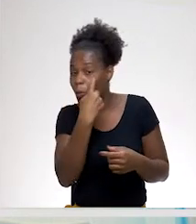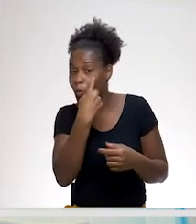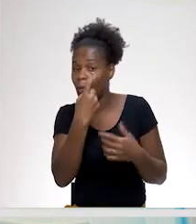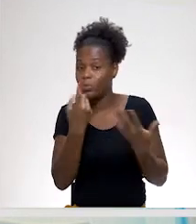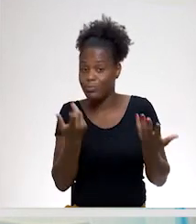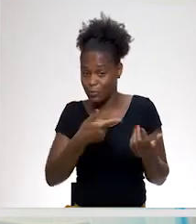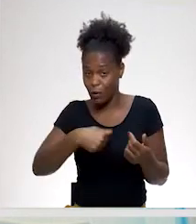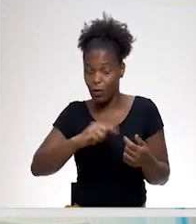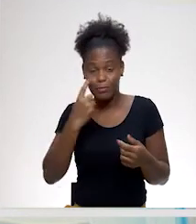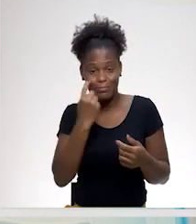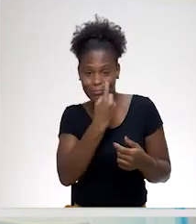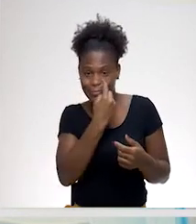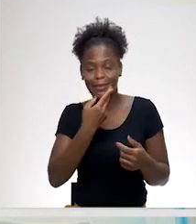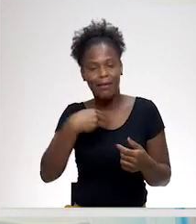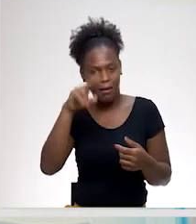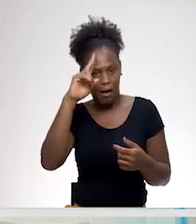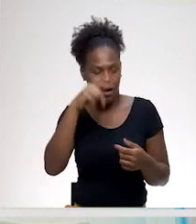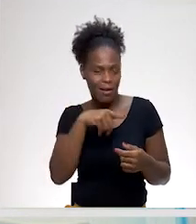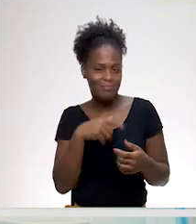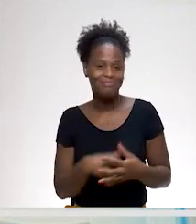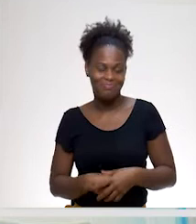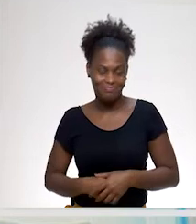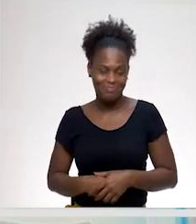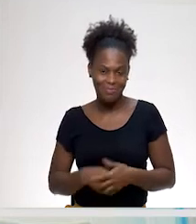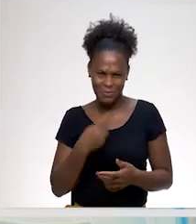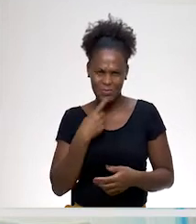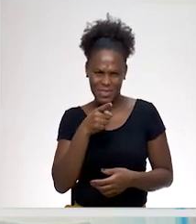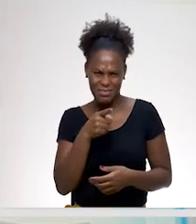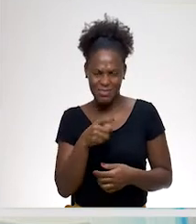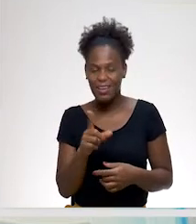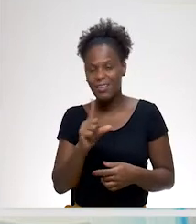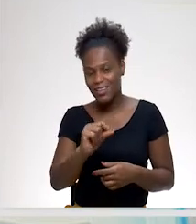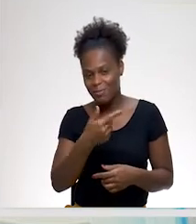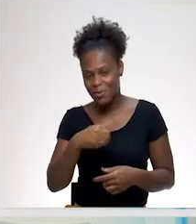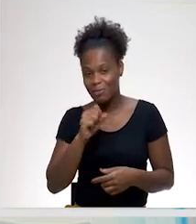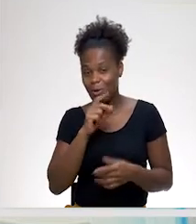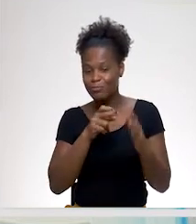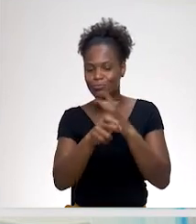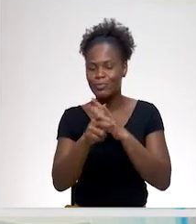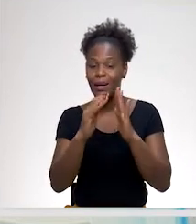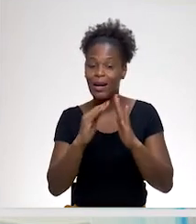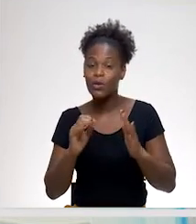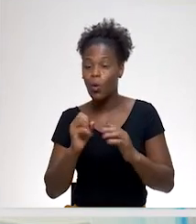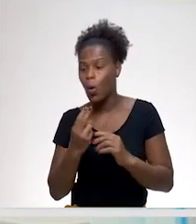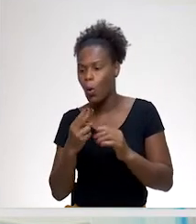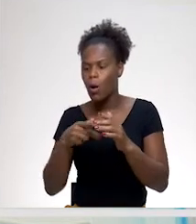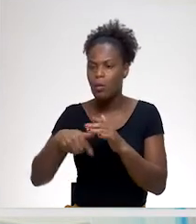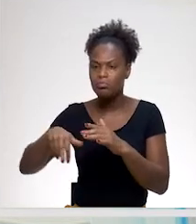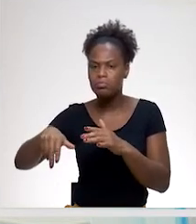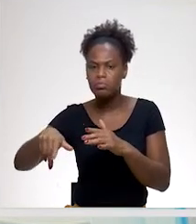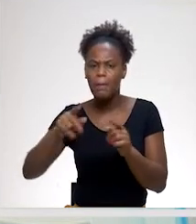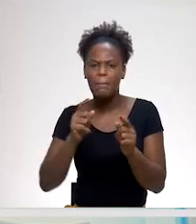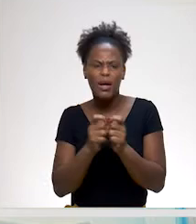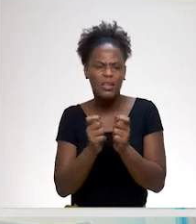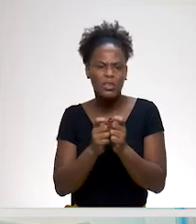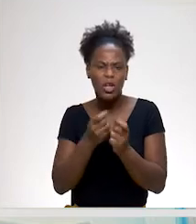sentido, neste caso, a nossa visão, nos enganou. Também Também podemos chegar em casa ou passar